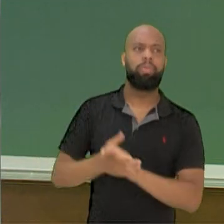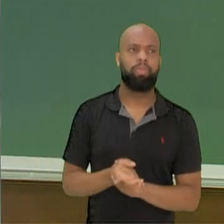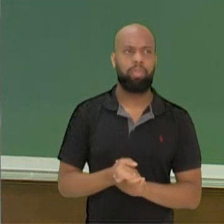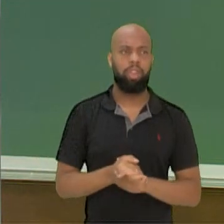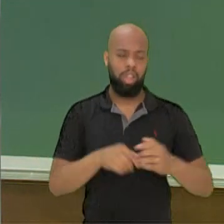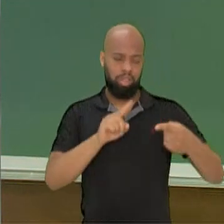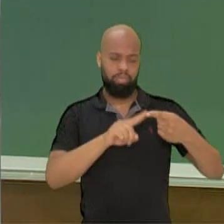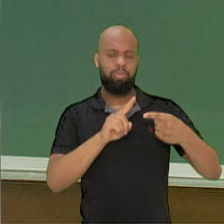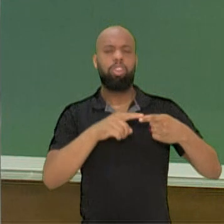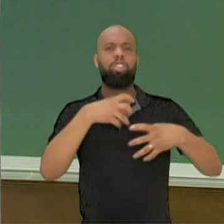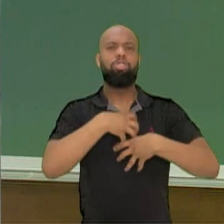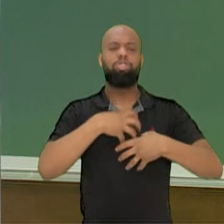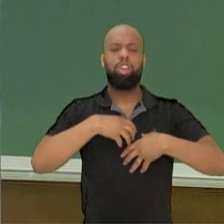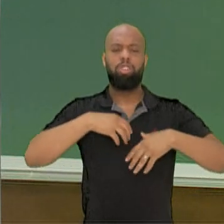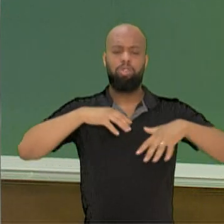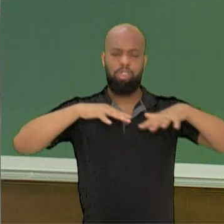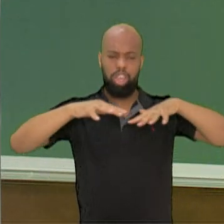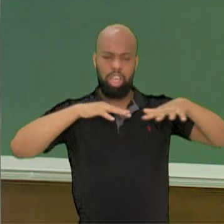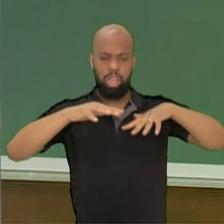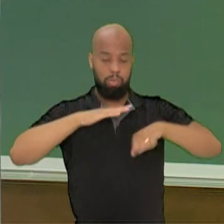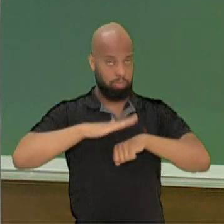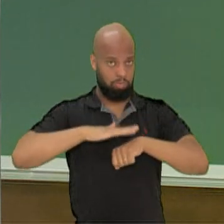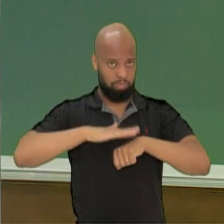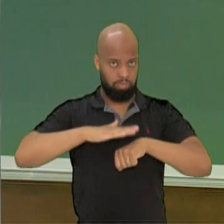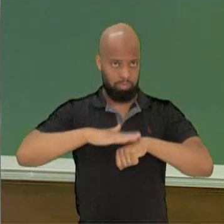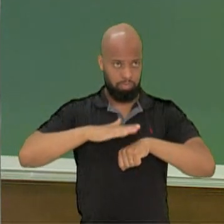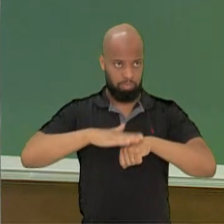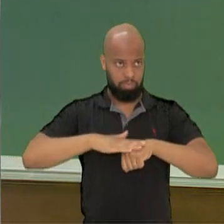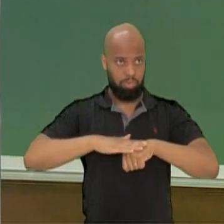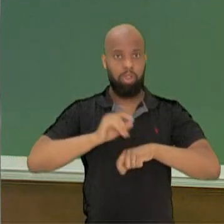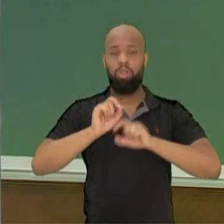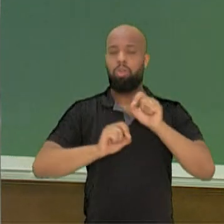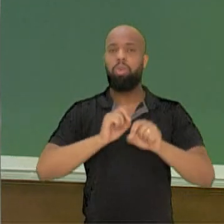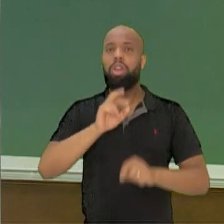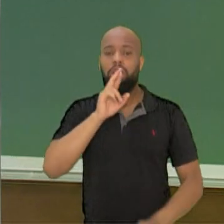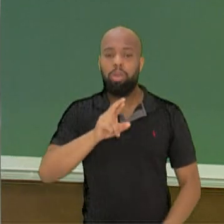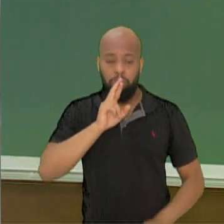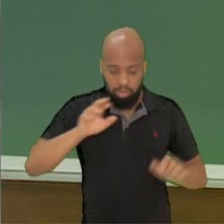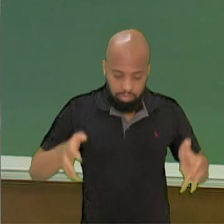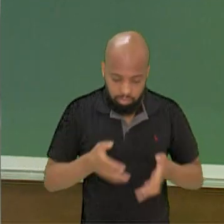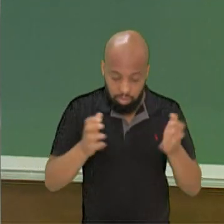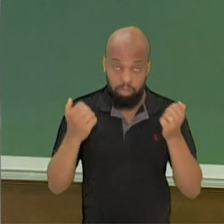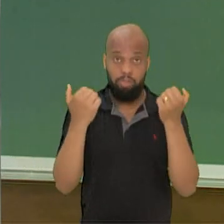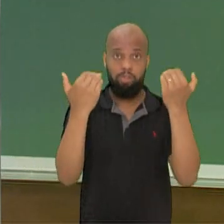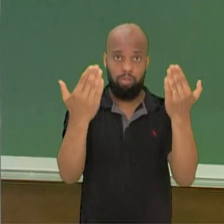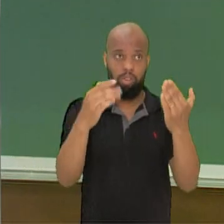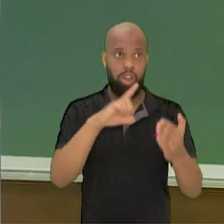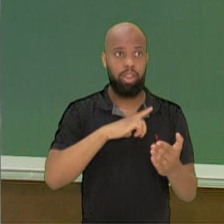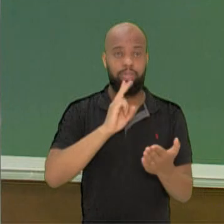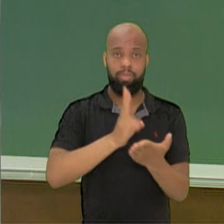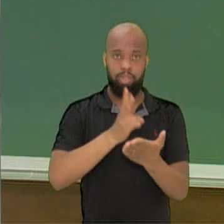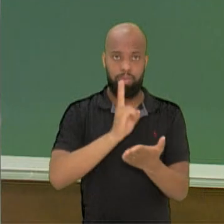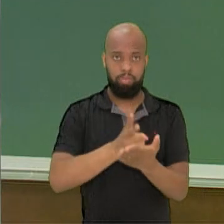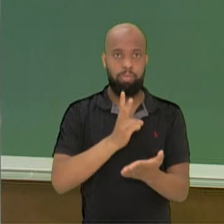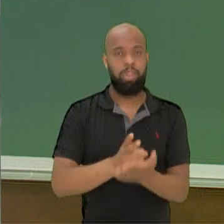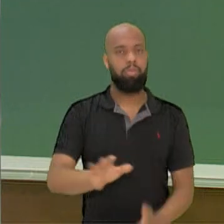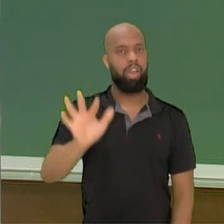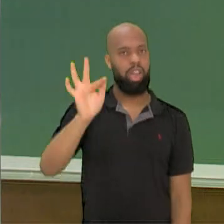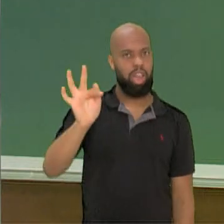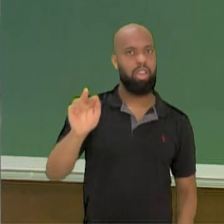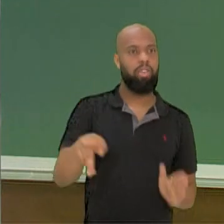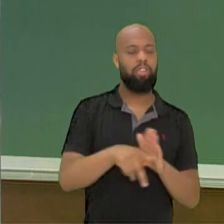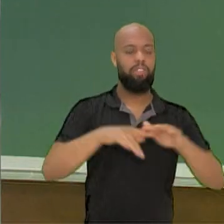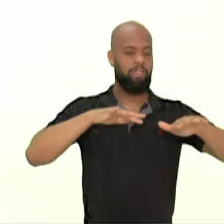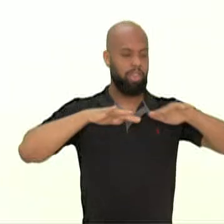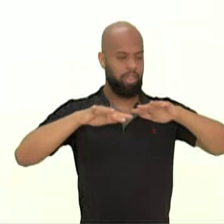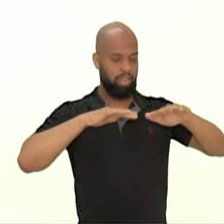frequência própria, com amplitude acentuadamente maior, como resultado de estímulos externos que possuem a mesma frequência de vibração.